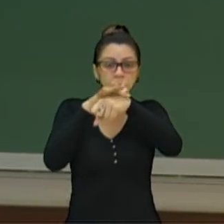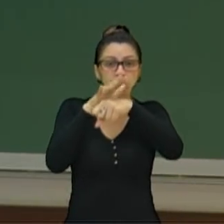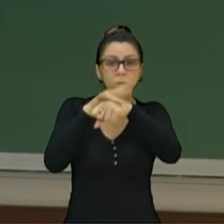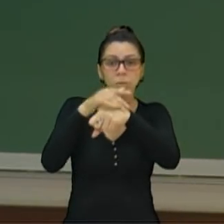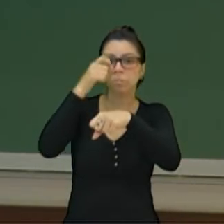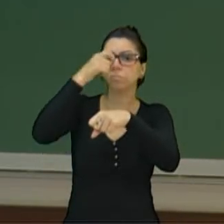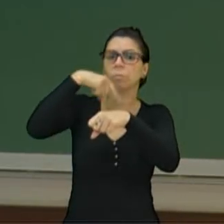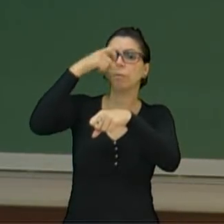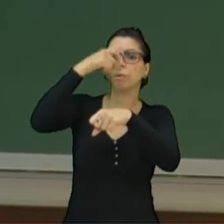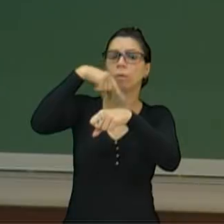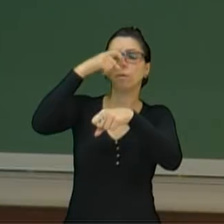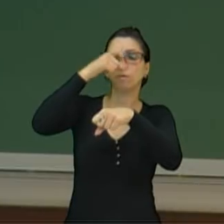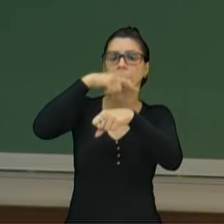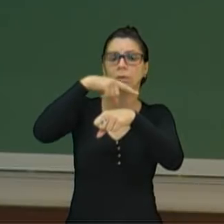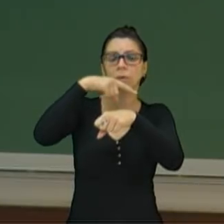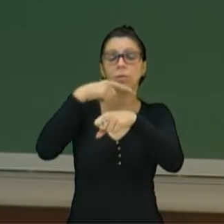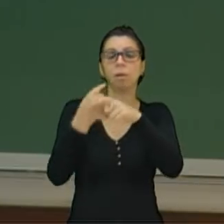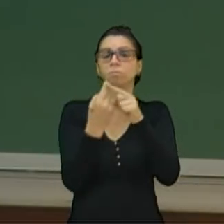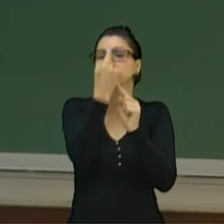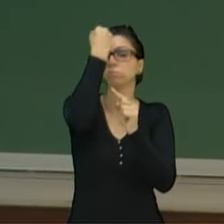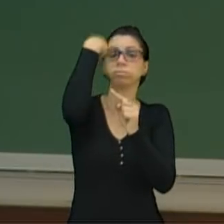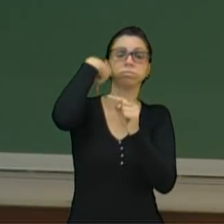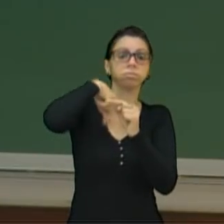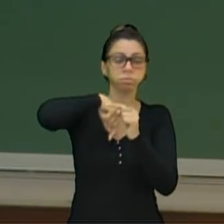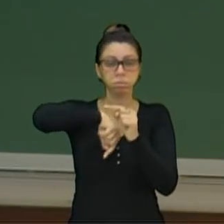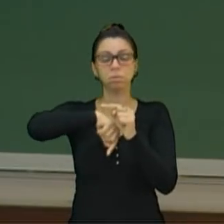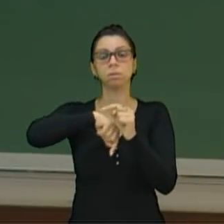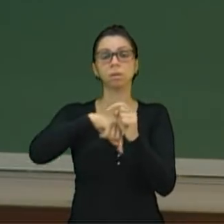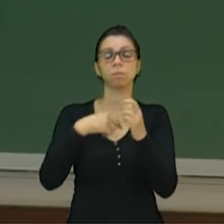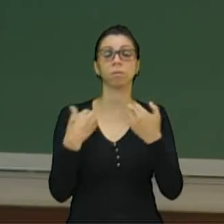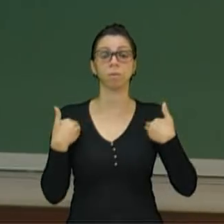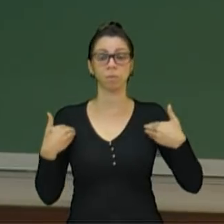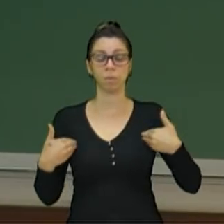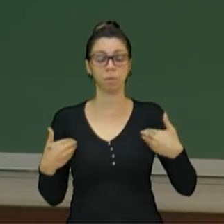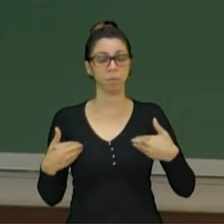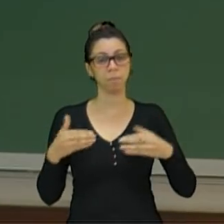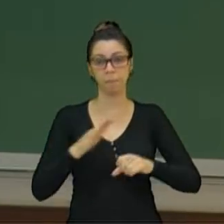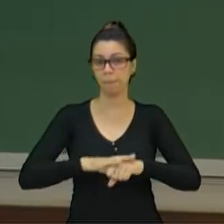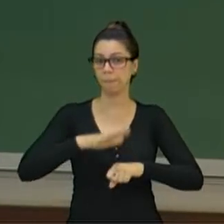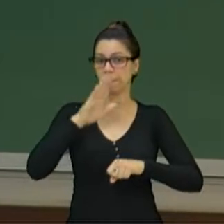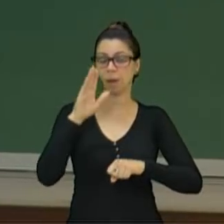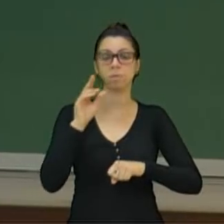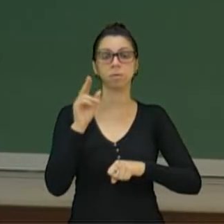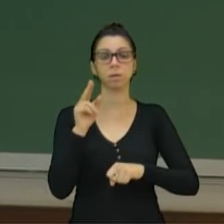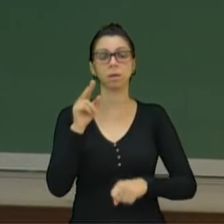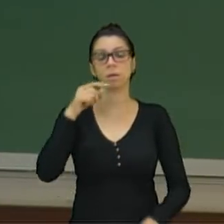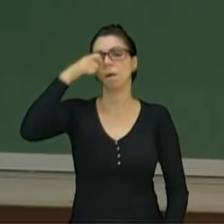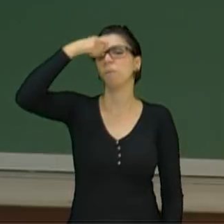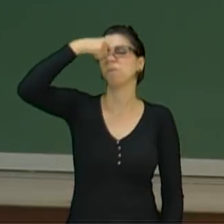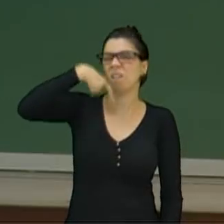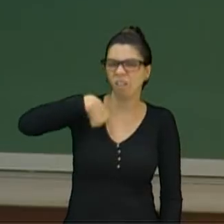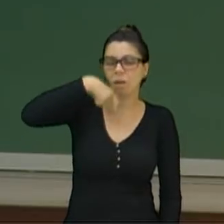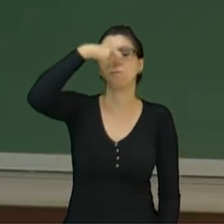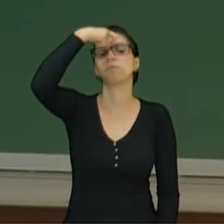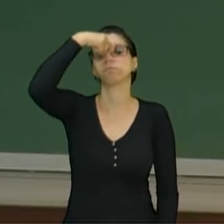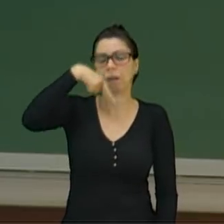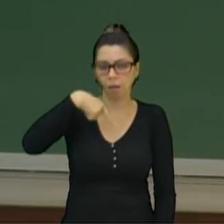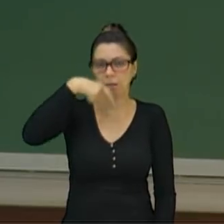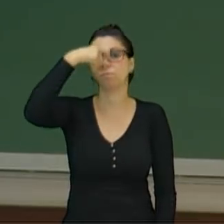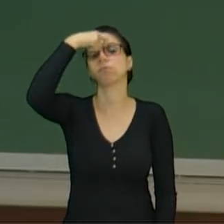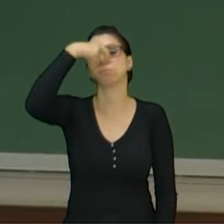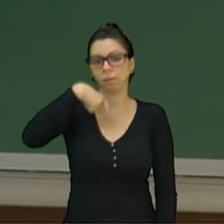mais atingidos por agentes estranhos. Então, o corpo produz mais muco, que chega até a escorrer o nosso nariz, sem